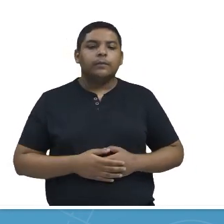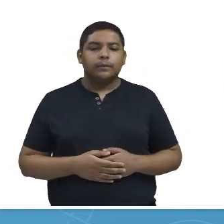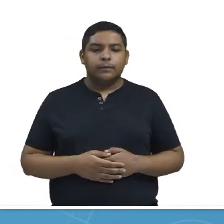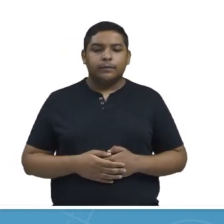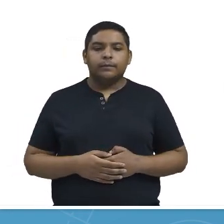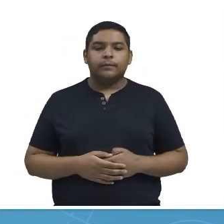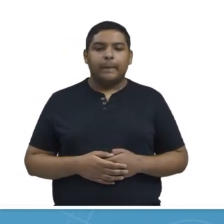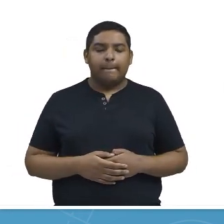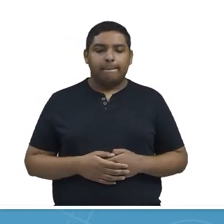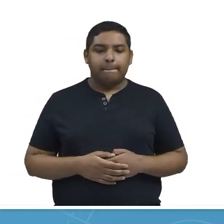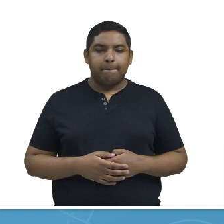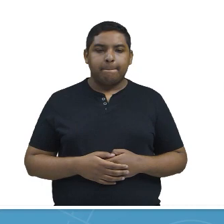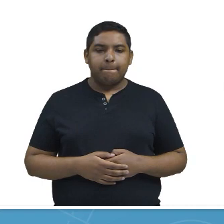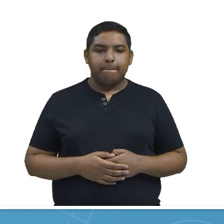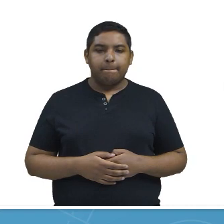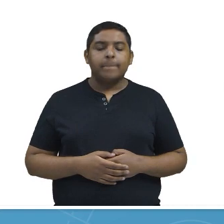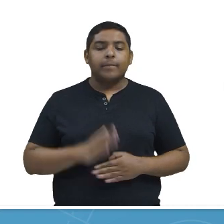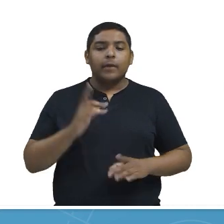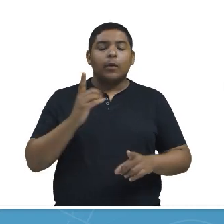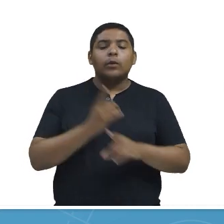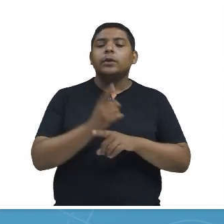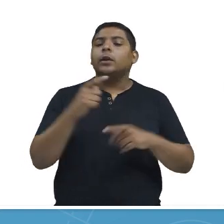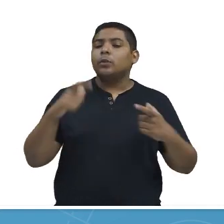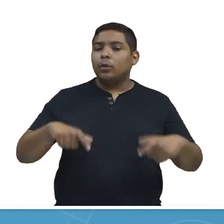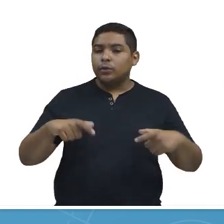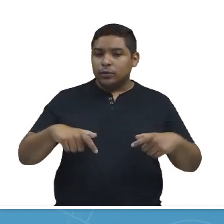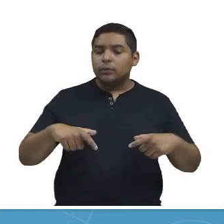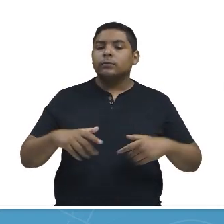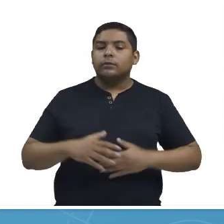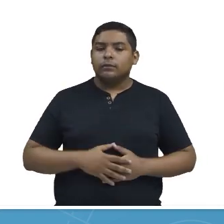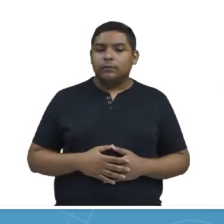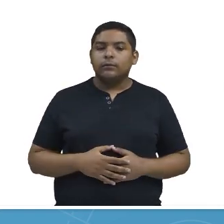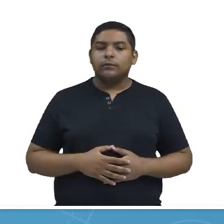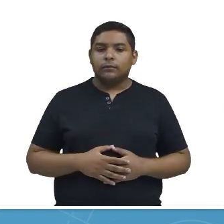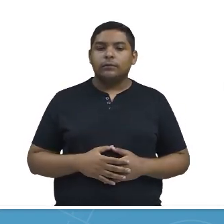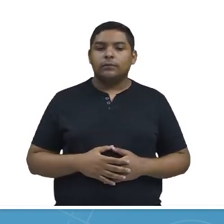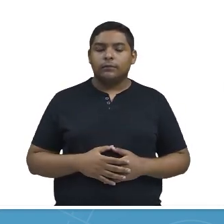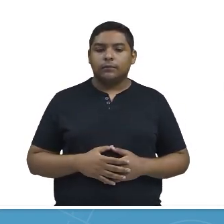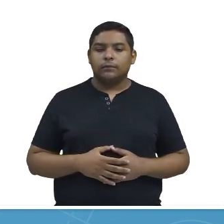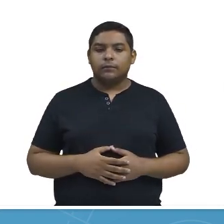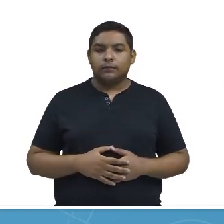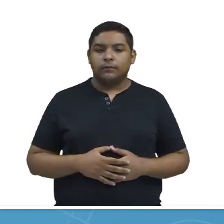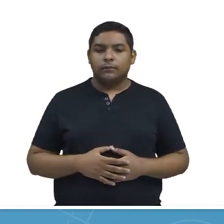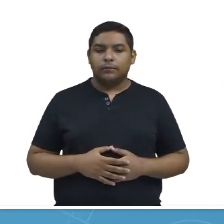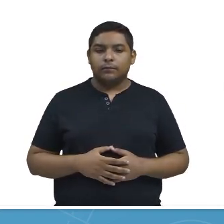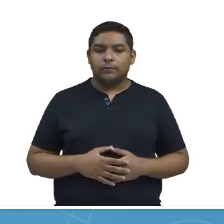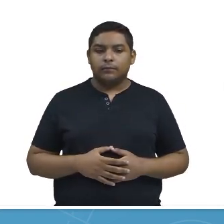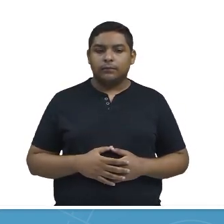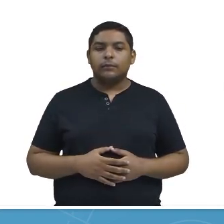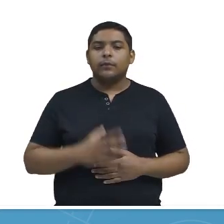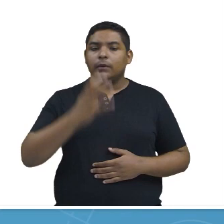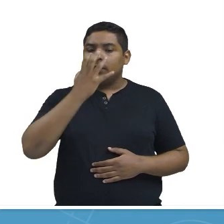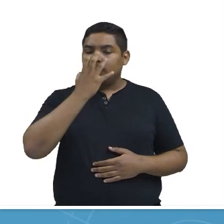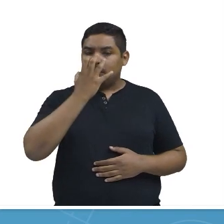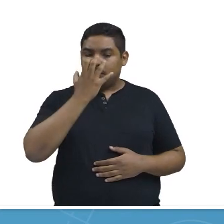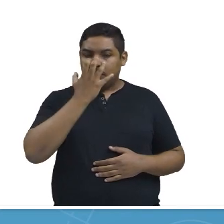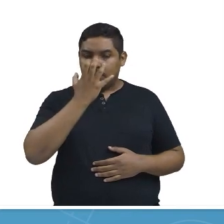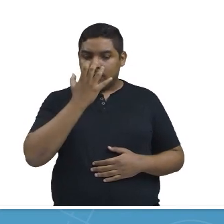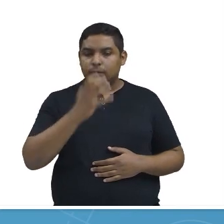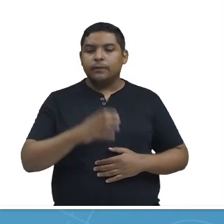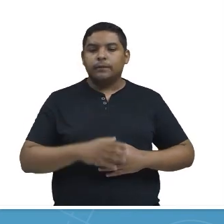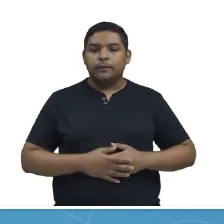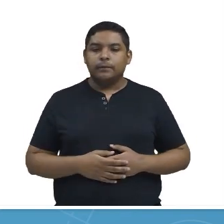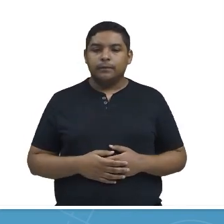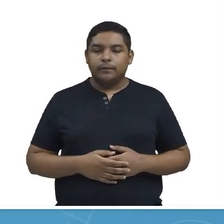was found at the park. Foi encontrado no parque. Mas olha só, nós temos o que aqui? O cachorro lá na frente, né? O